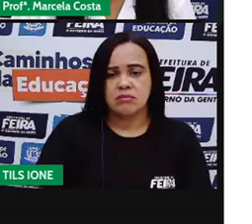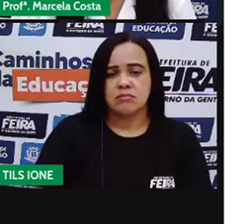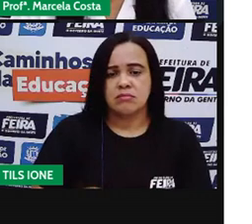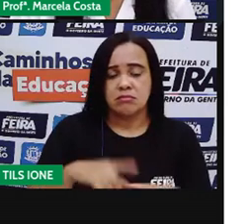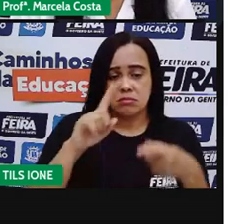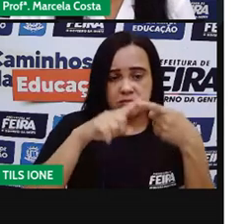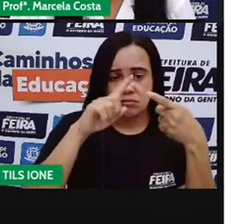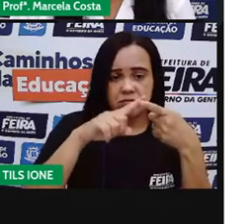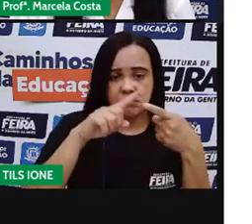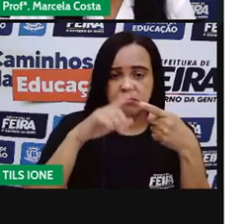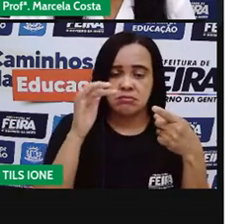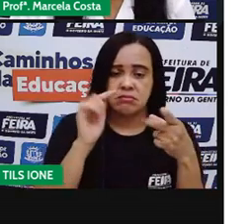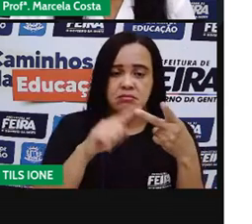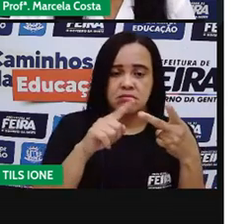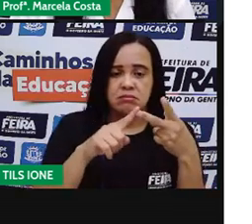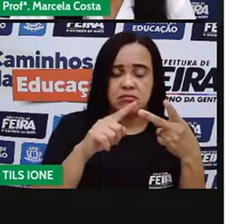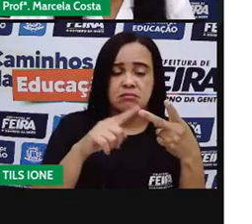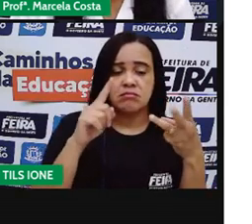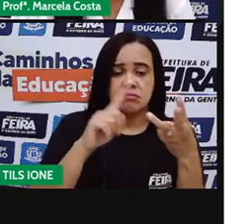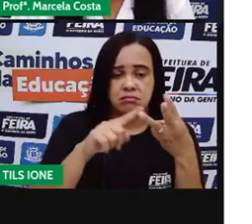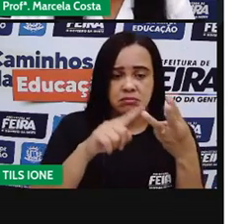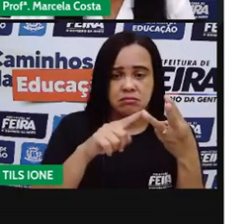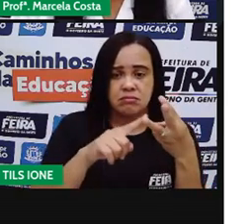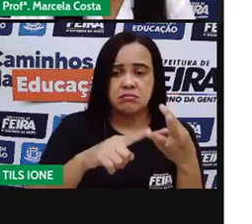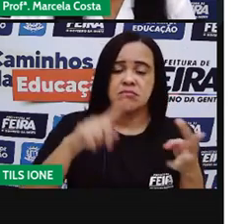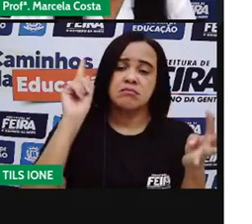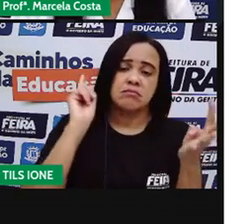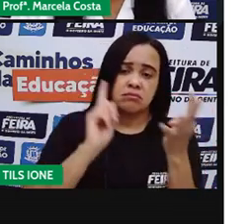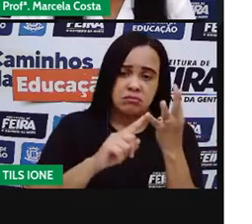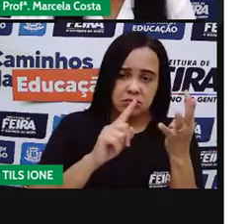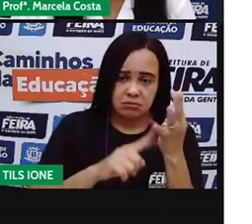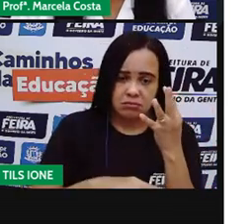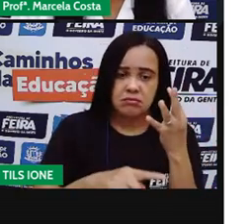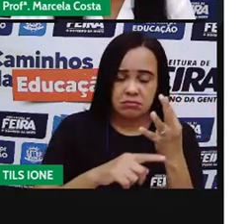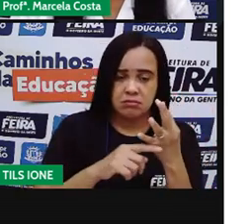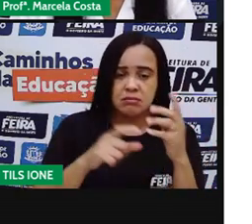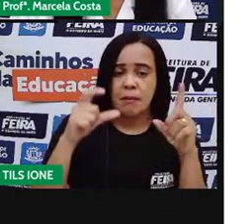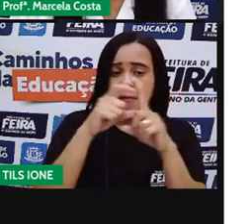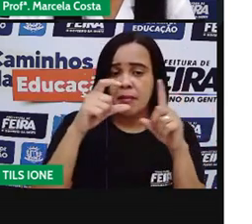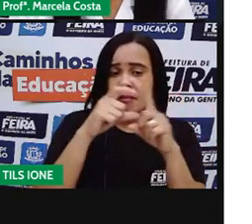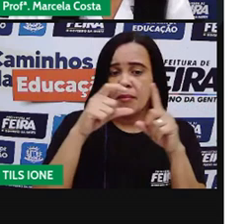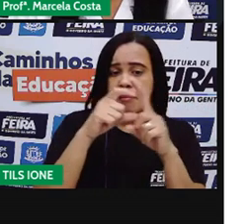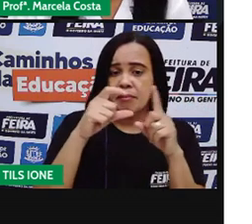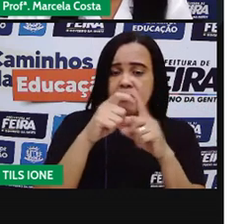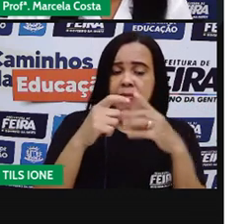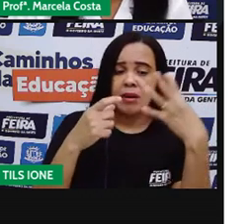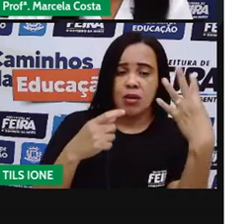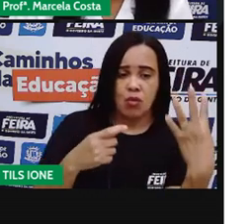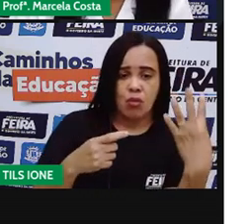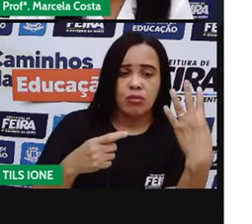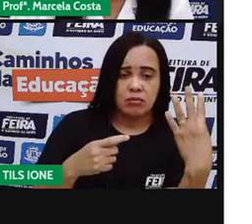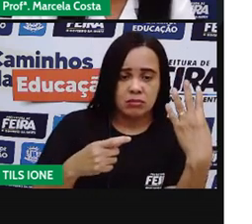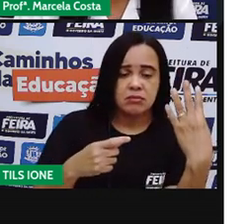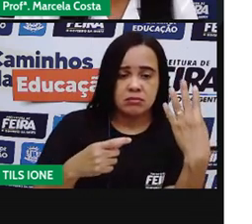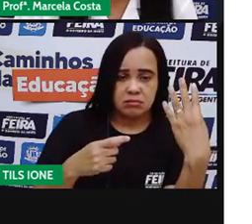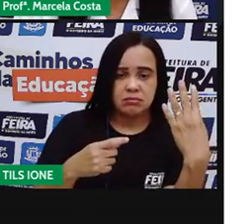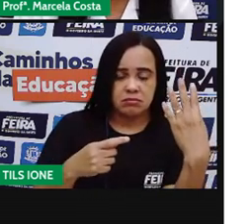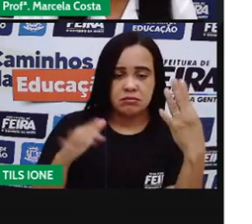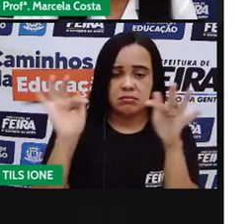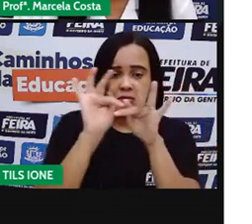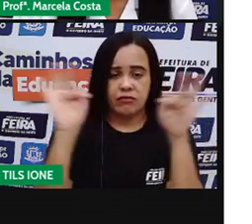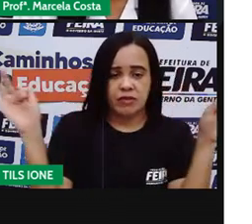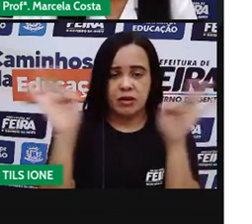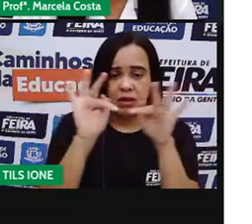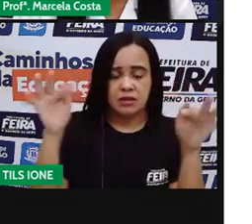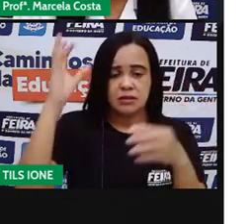Uma, duas, três, quatro. Então, são quatro palavras que